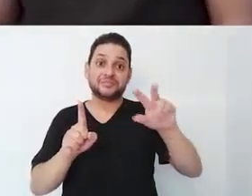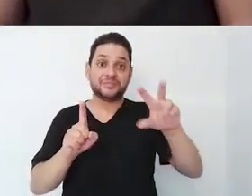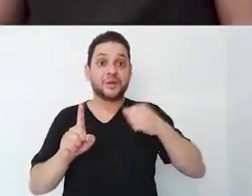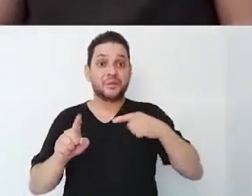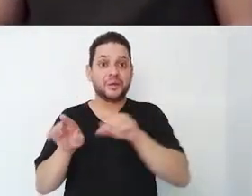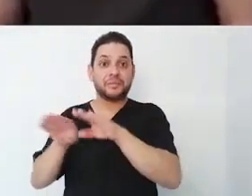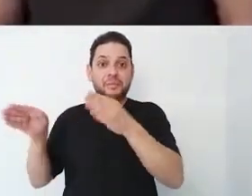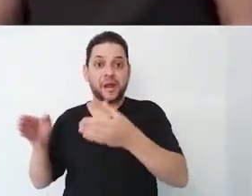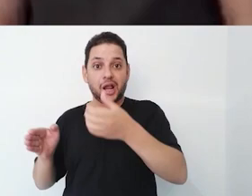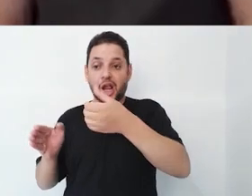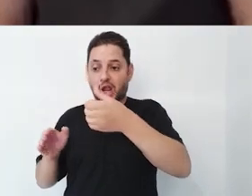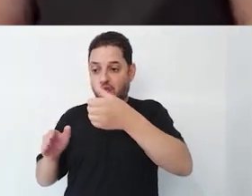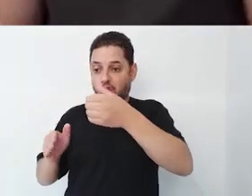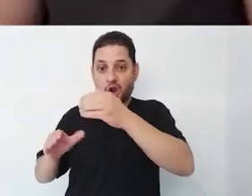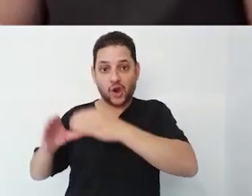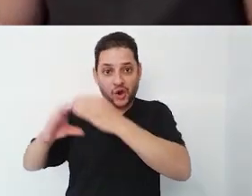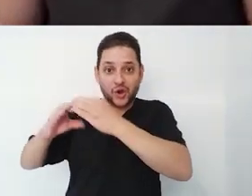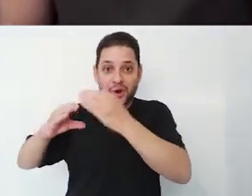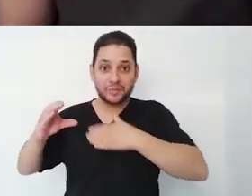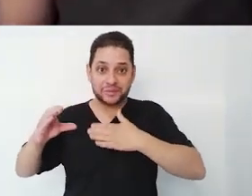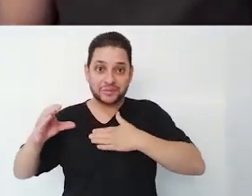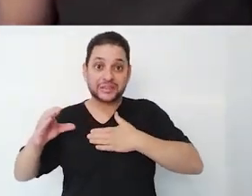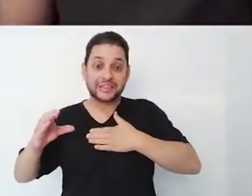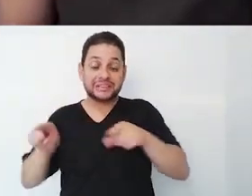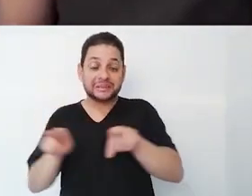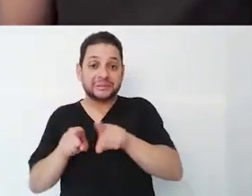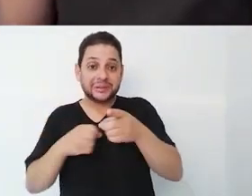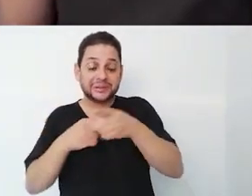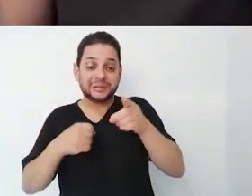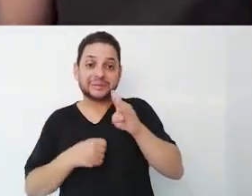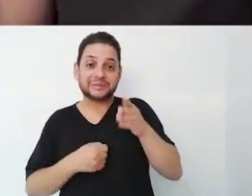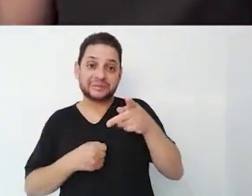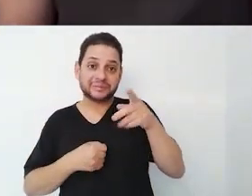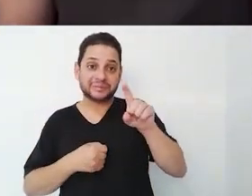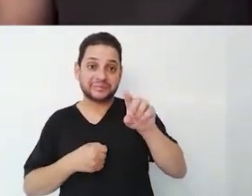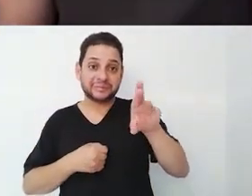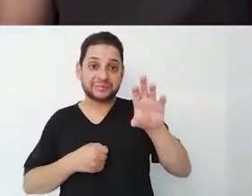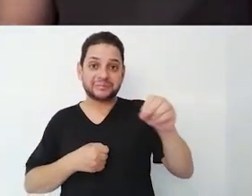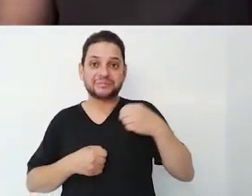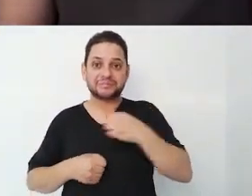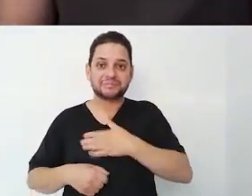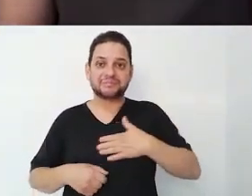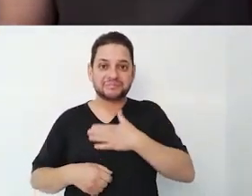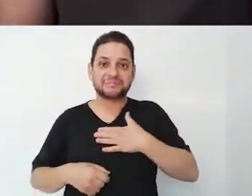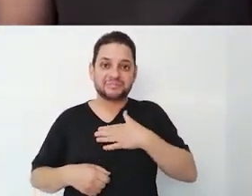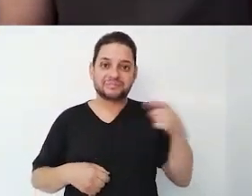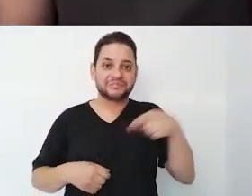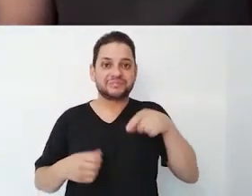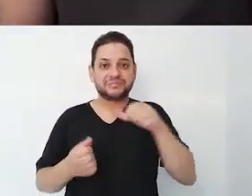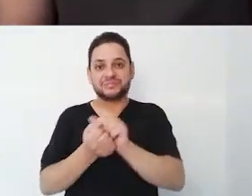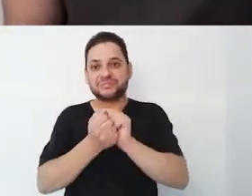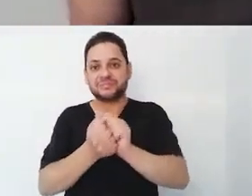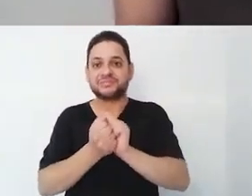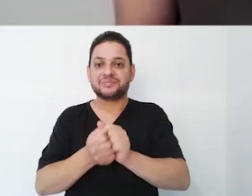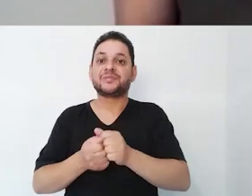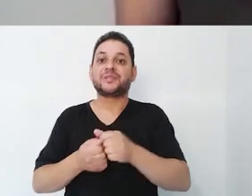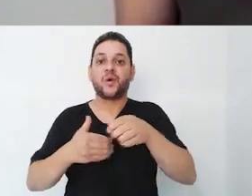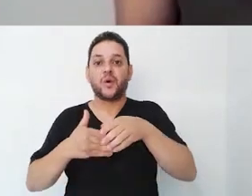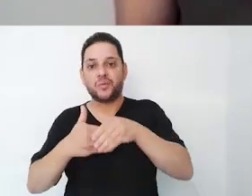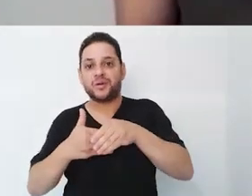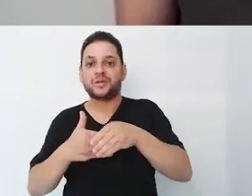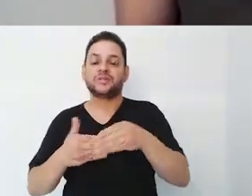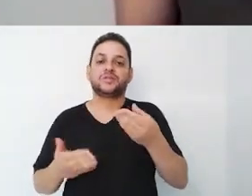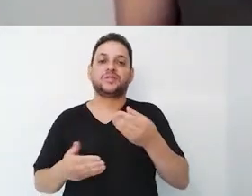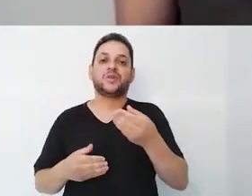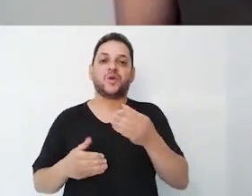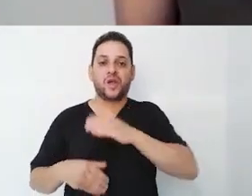de concurso minha e do doutor Pedro, né? Uma satisfação muito grande estar aqui com ela. Cumprimentar meu colega, doutor